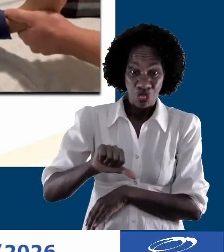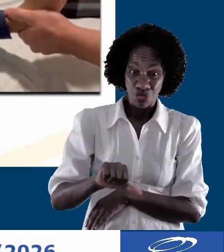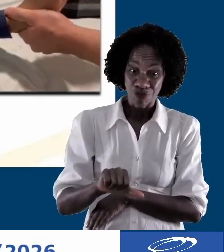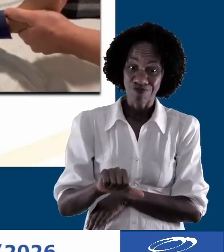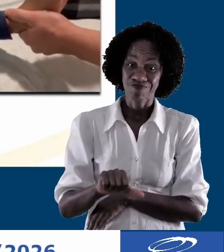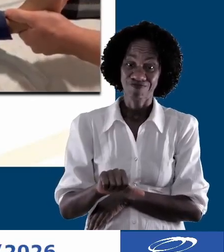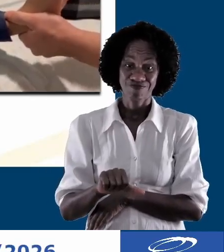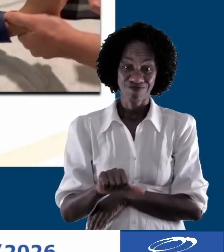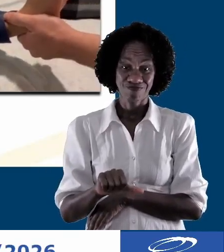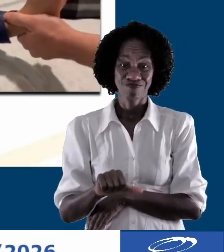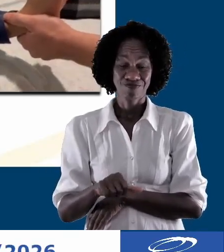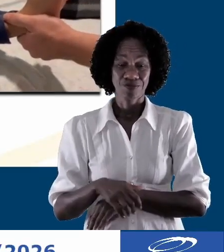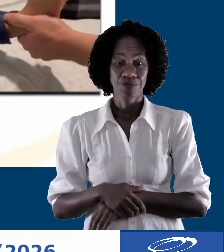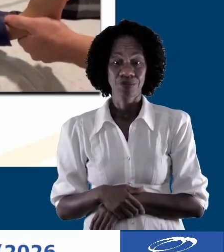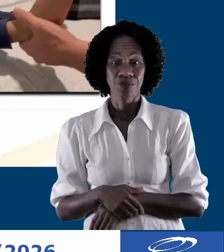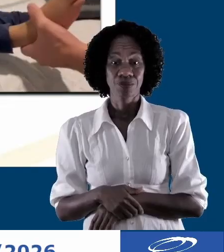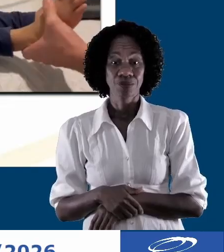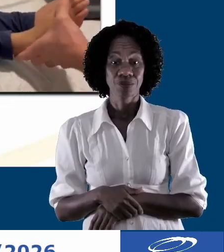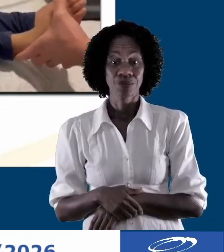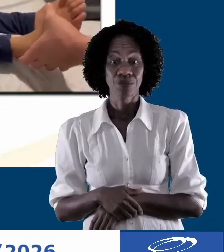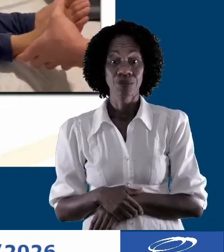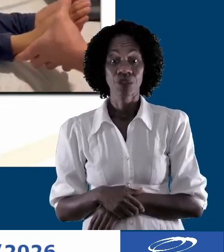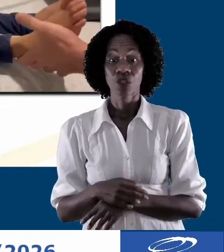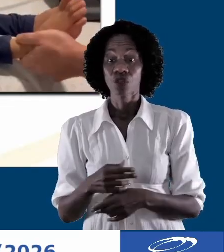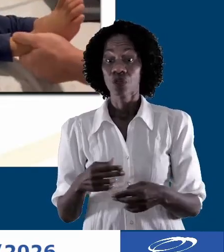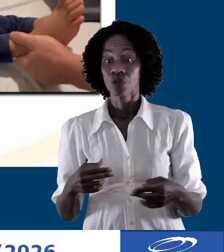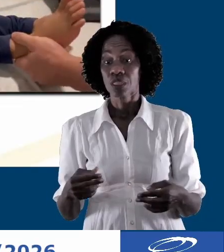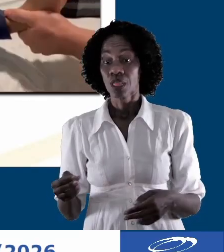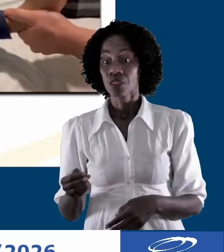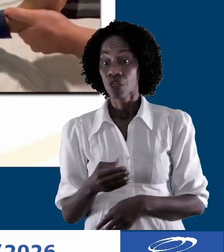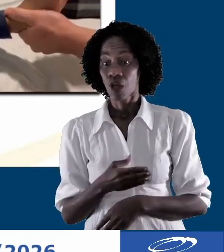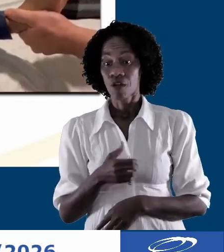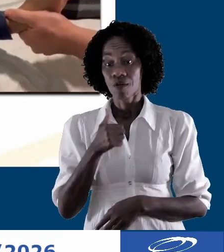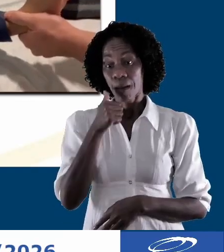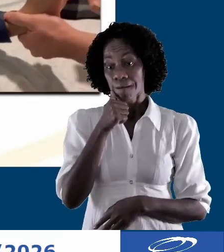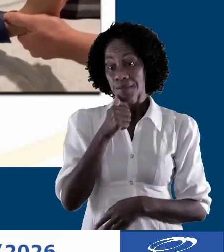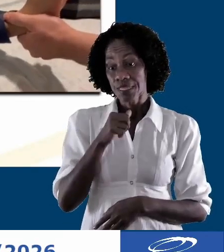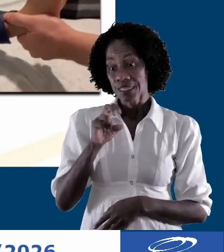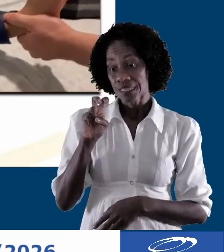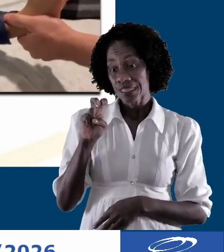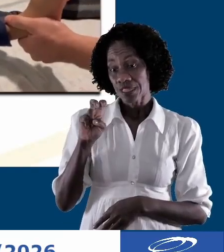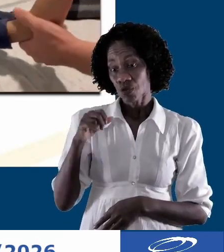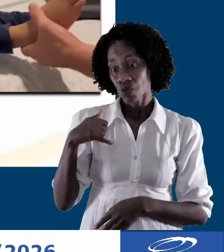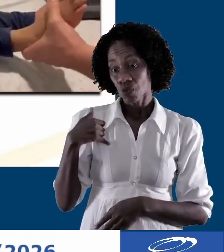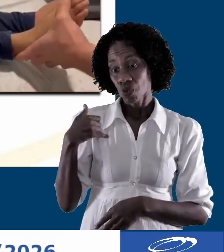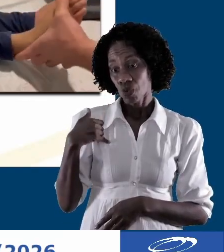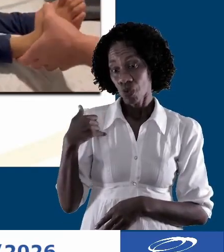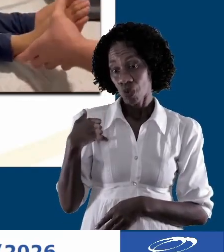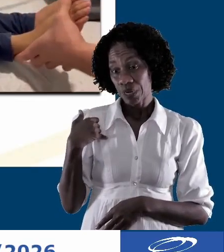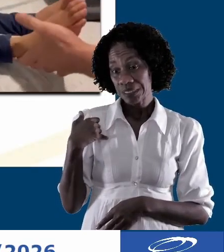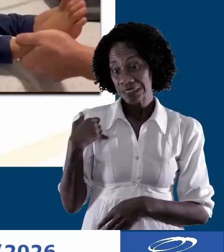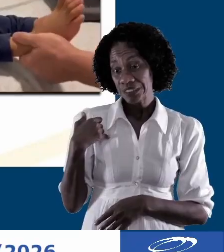Que é um caso recente que a gente tratou aqui no INTO. Criança menina de 5 anos, com destruição óssea importante,